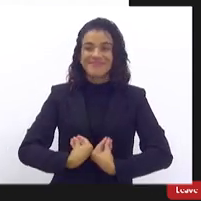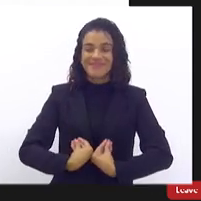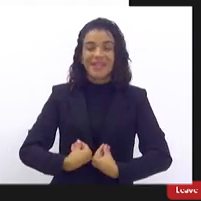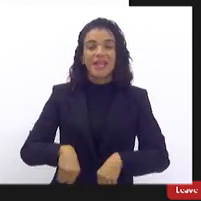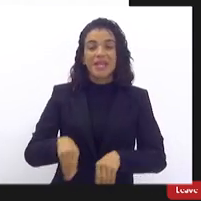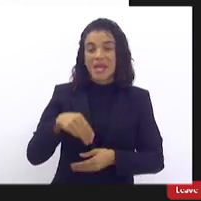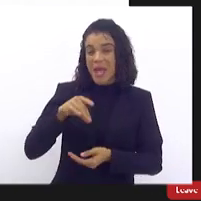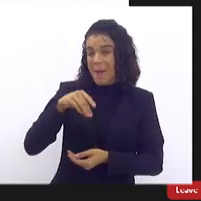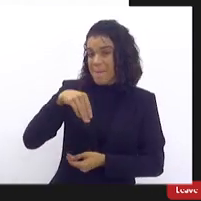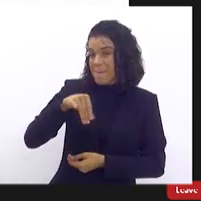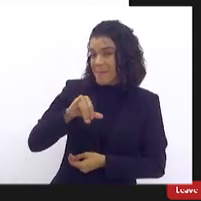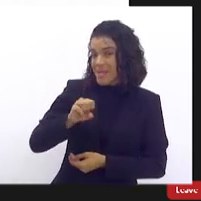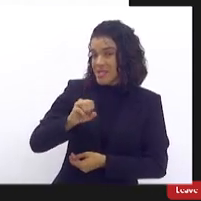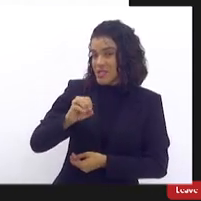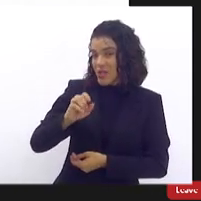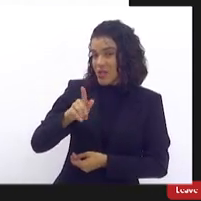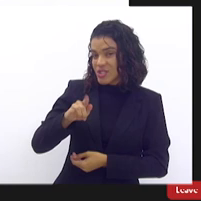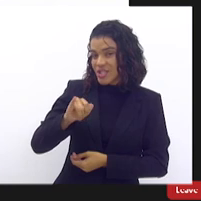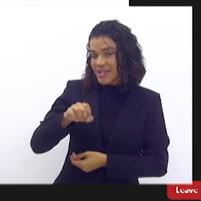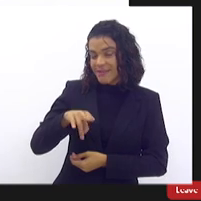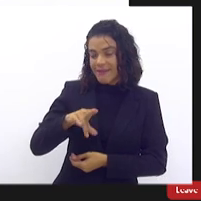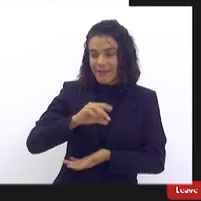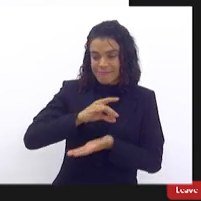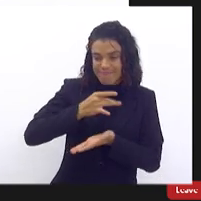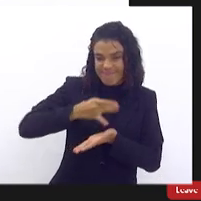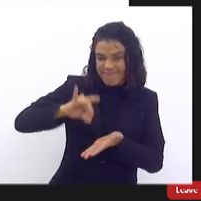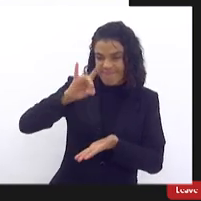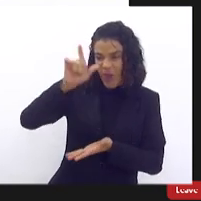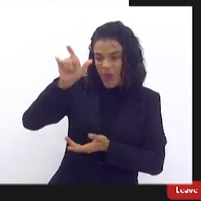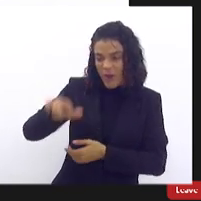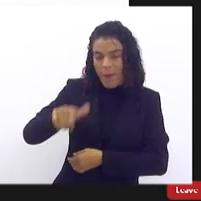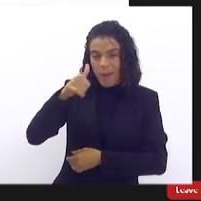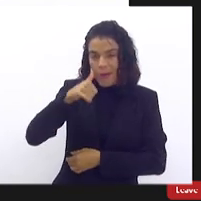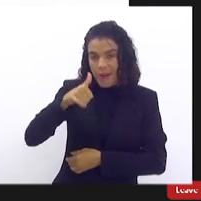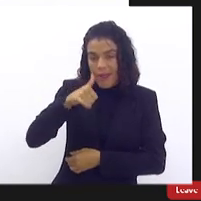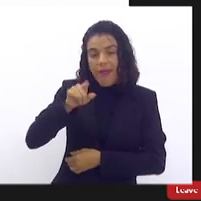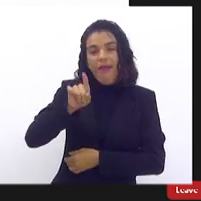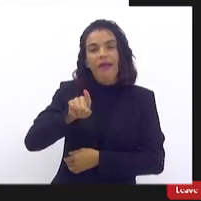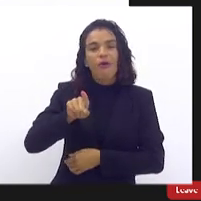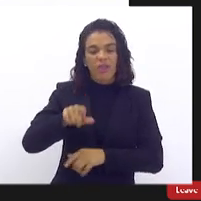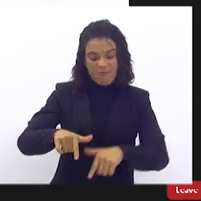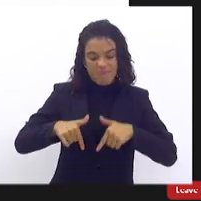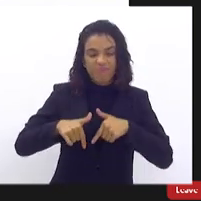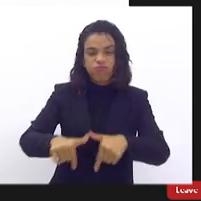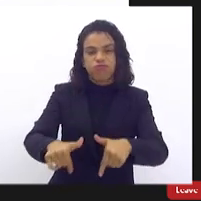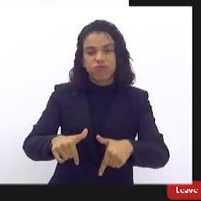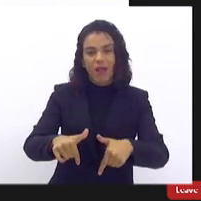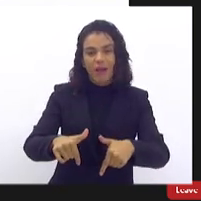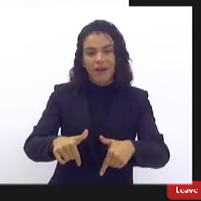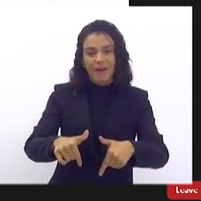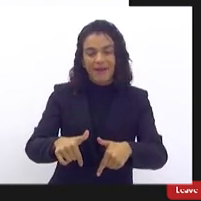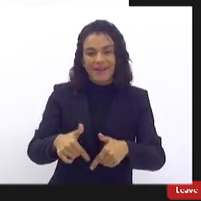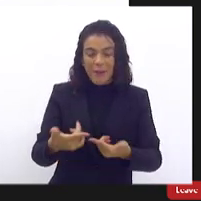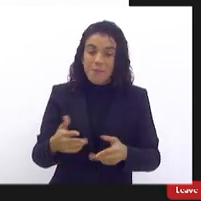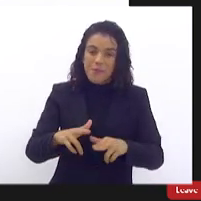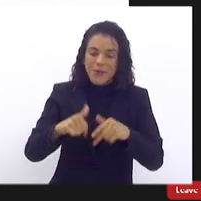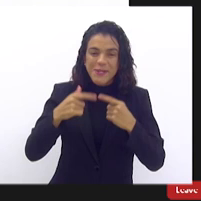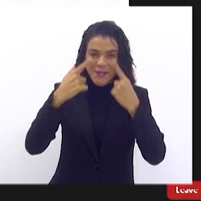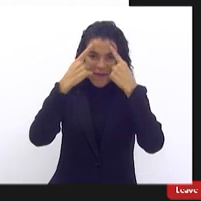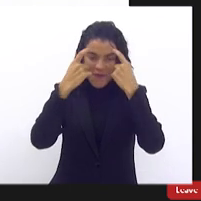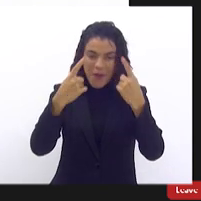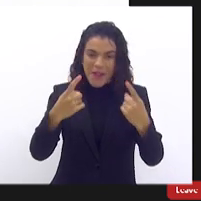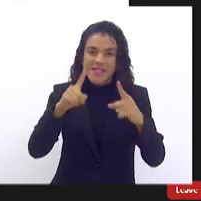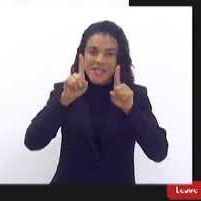a misoginia é o sistema de fazer valer essas normas. E é por isso que a violência é uma